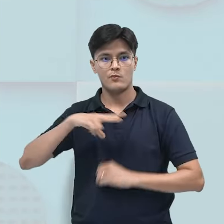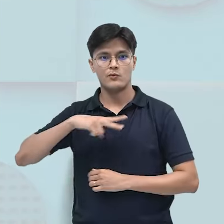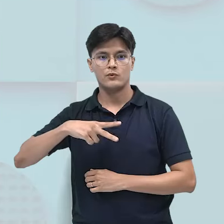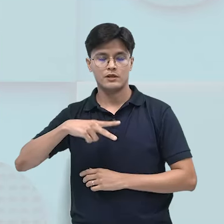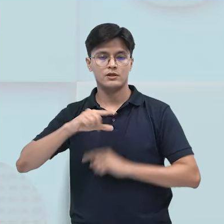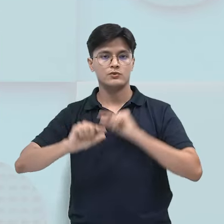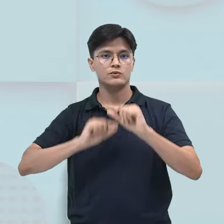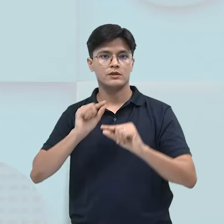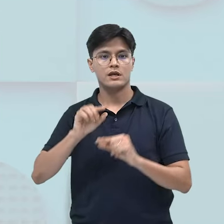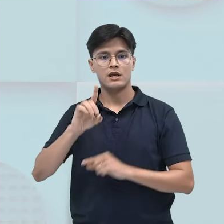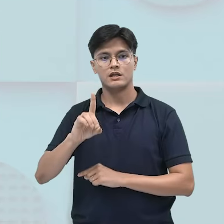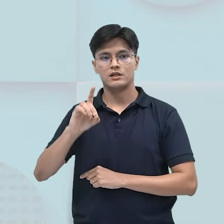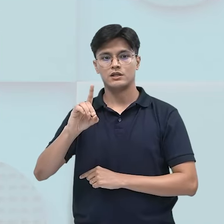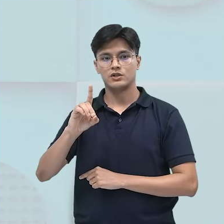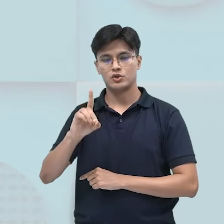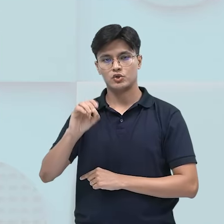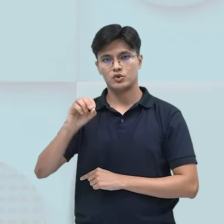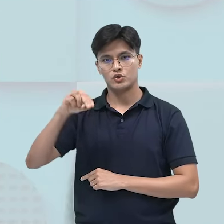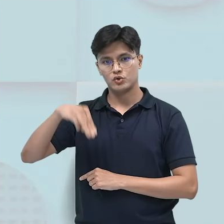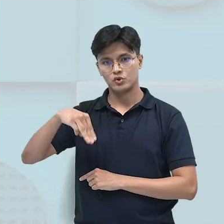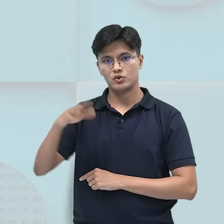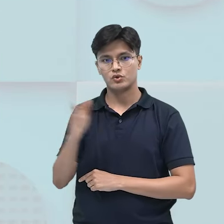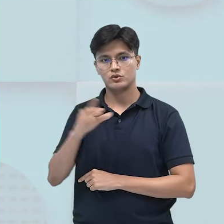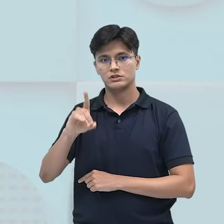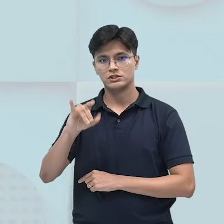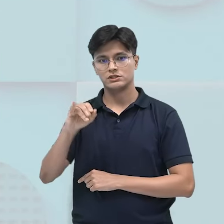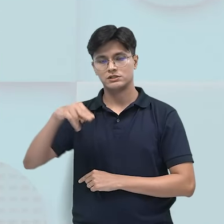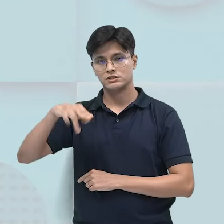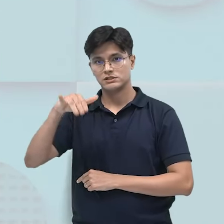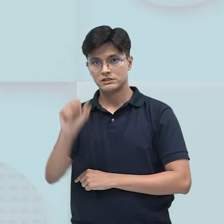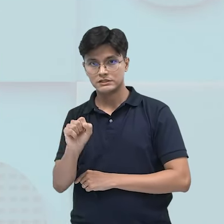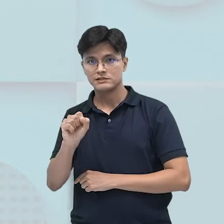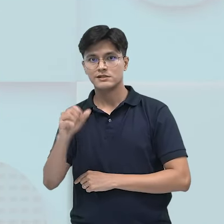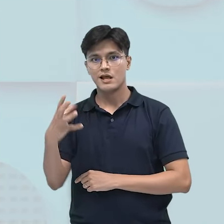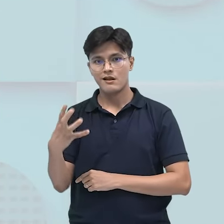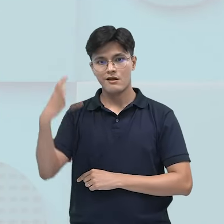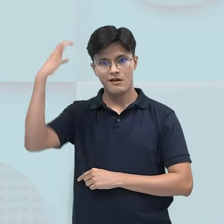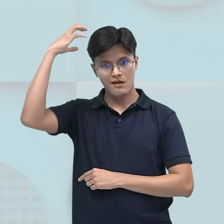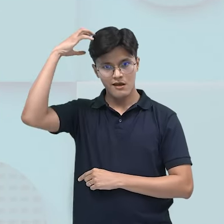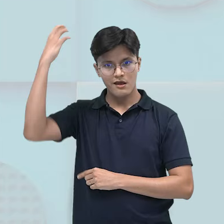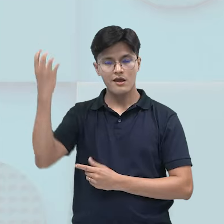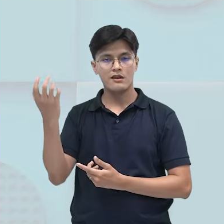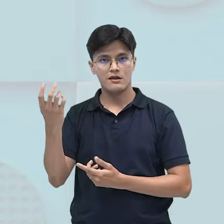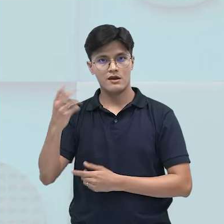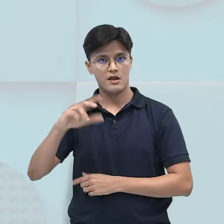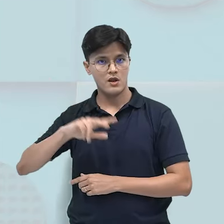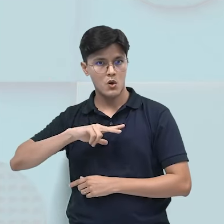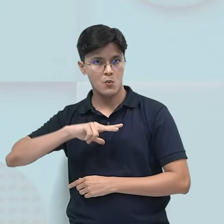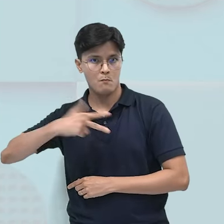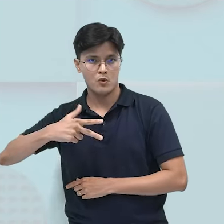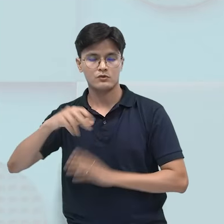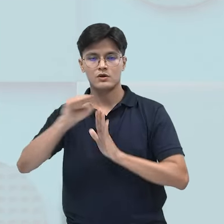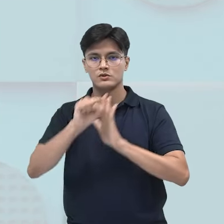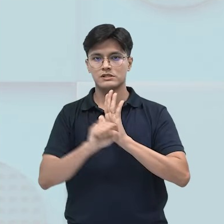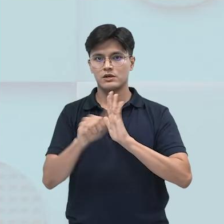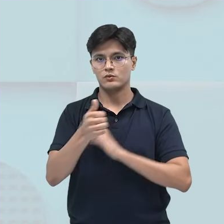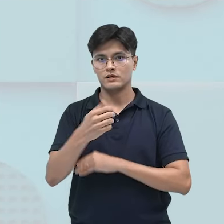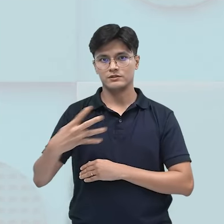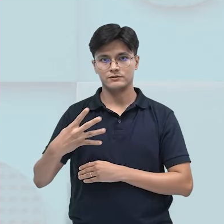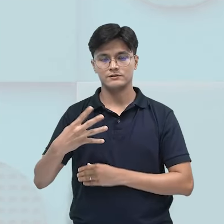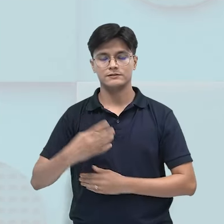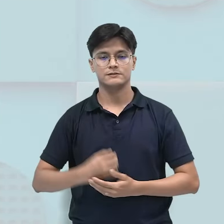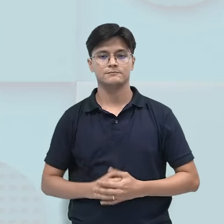Dinis, que ele reinou em Portugal no século XIV.